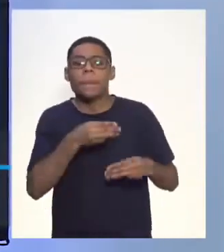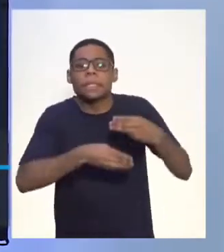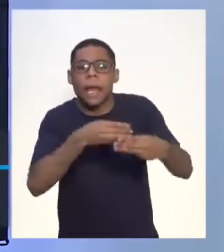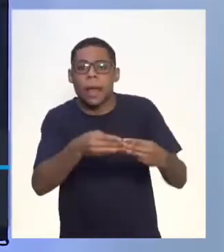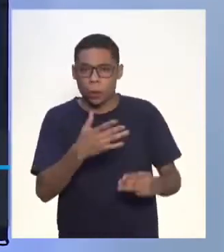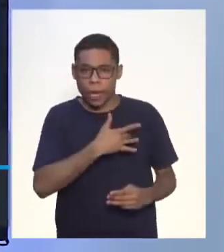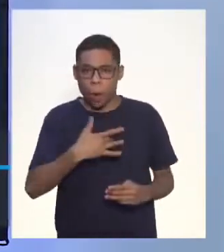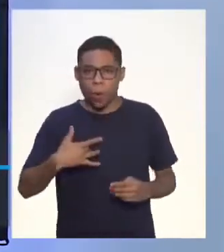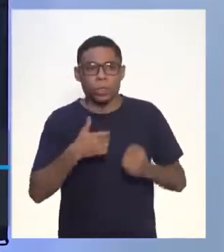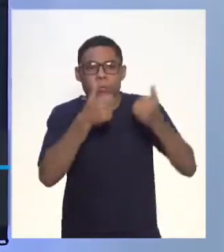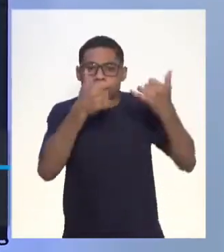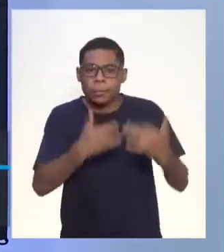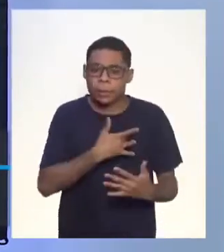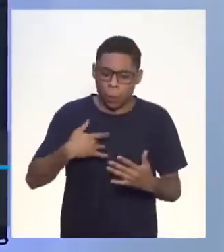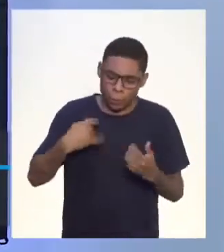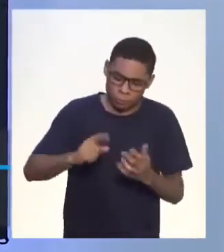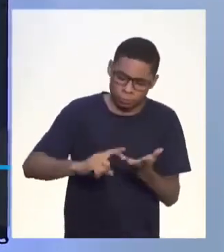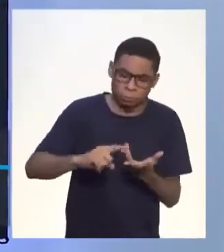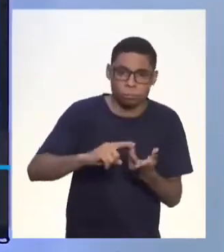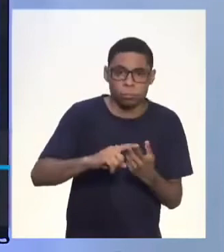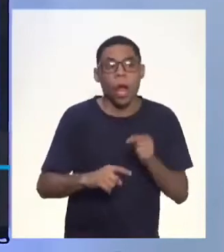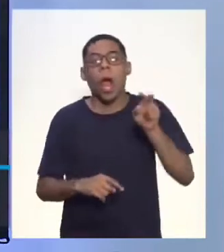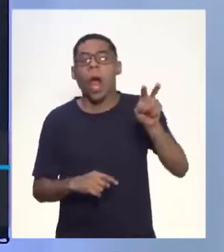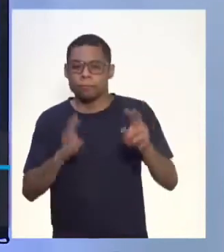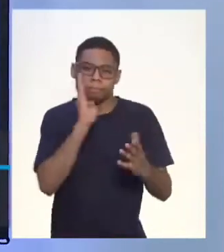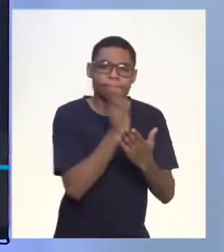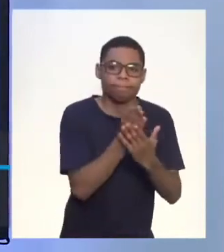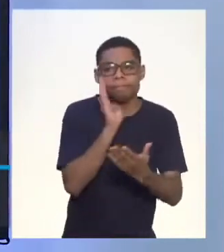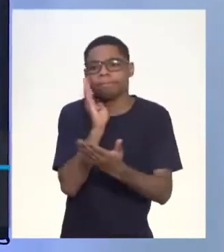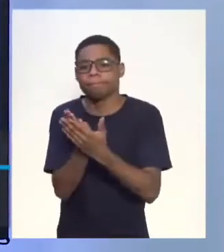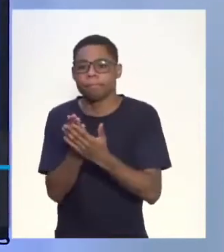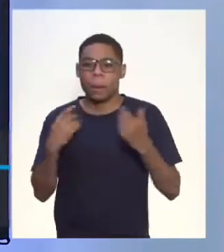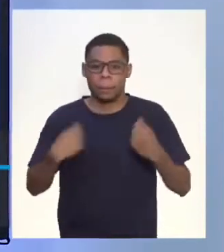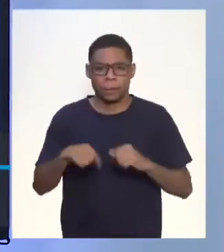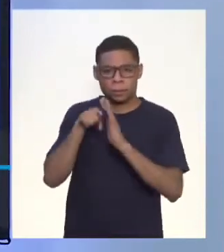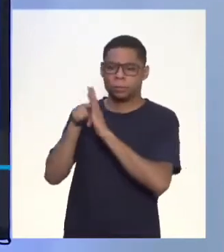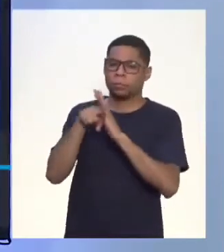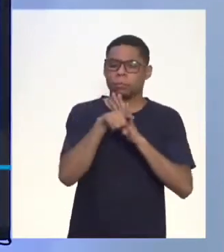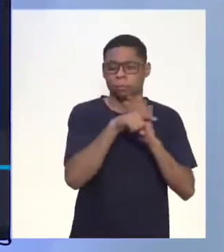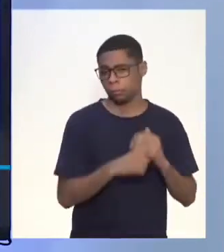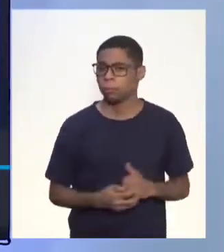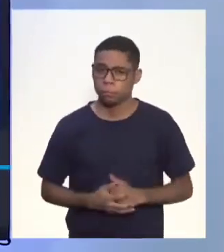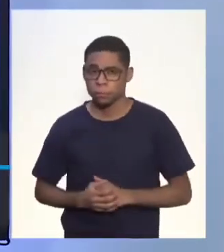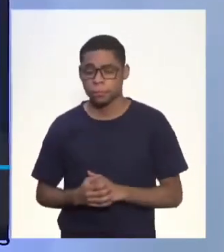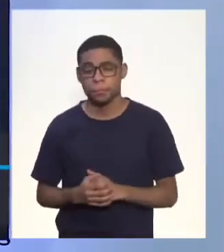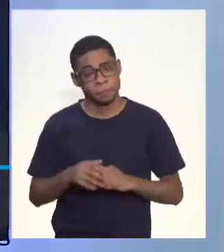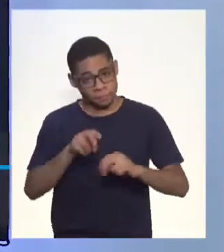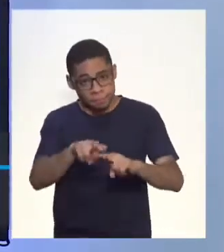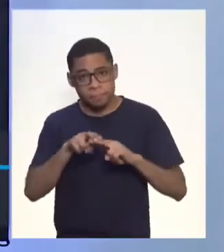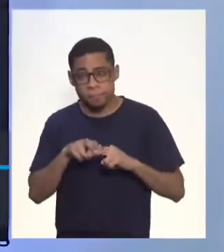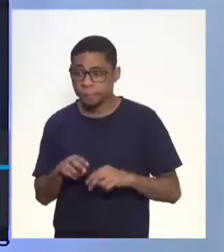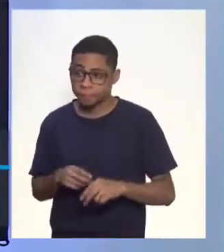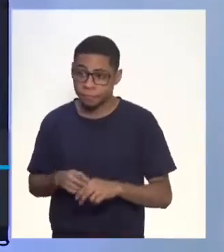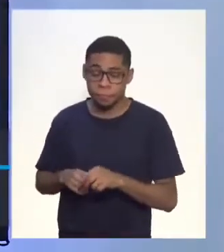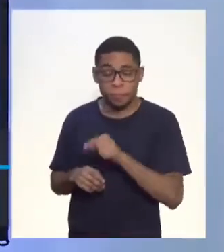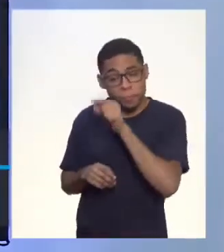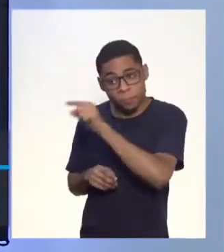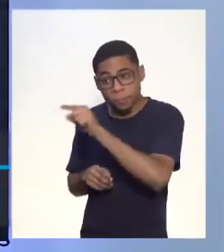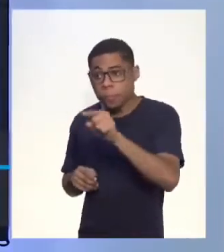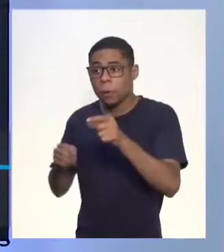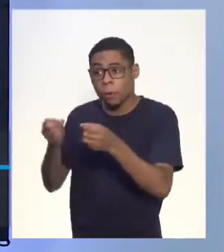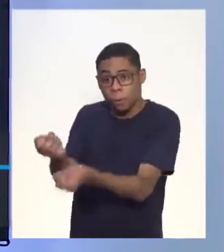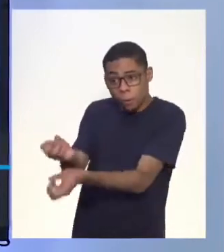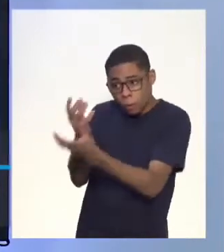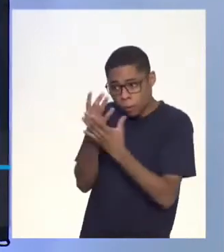buscarem hoje informações se elas são fake news ou não. E nesse caso, nós vamos direto para o site do governo que